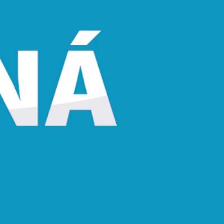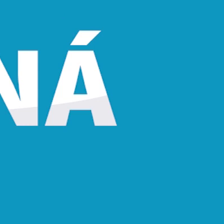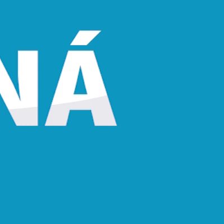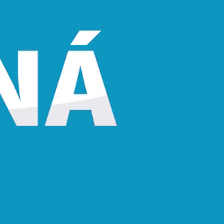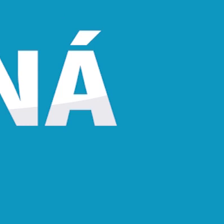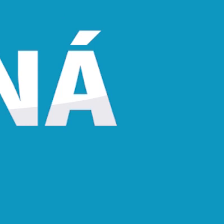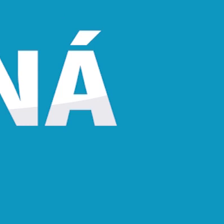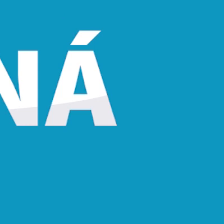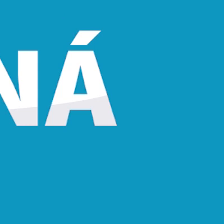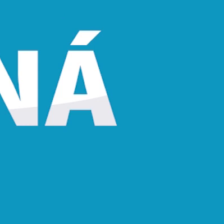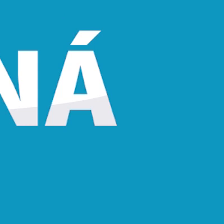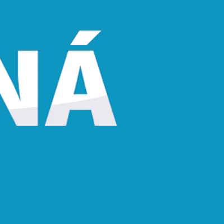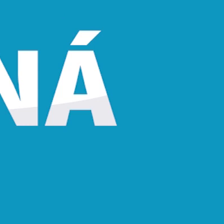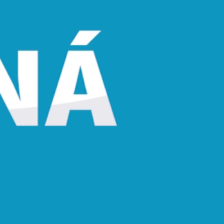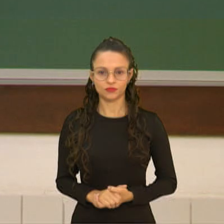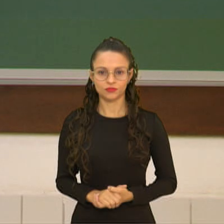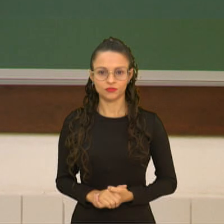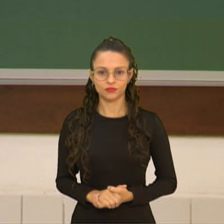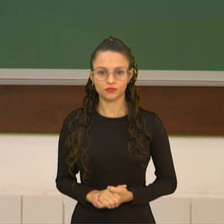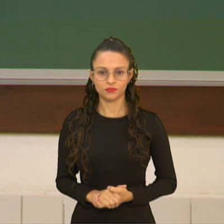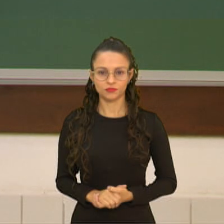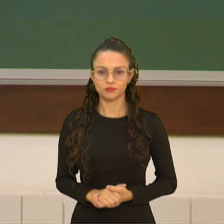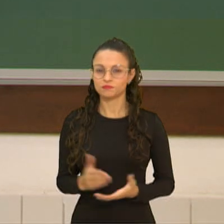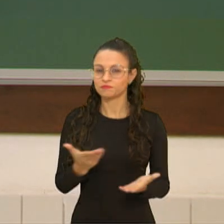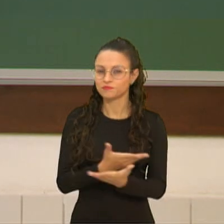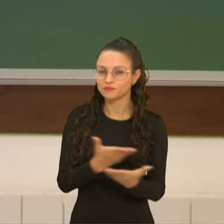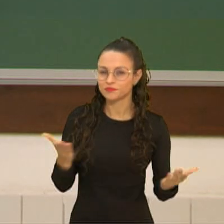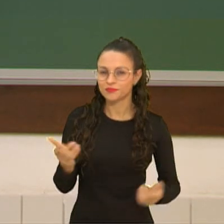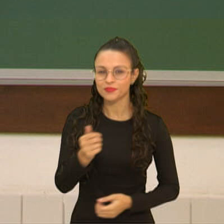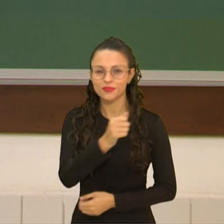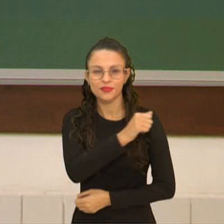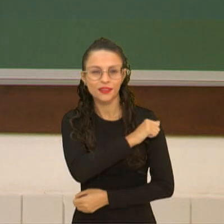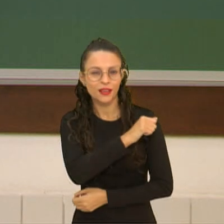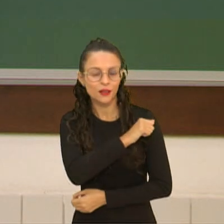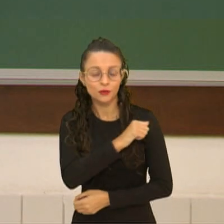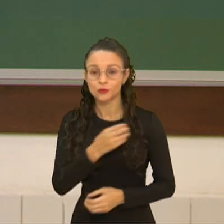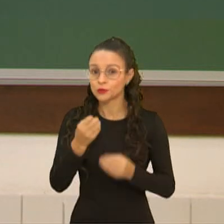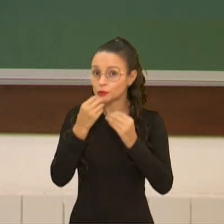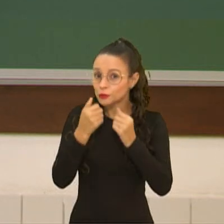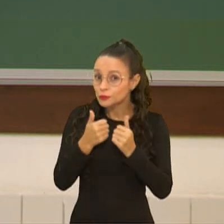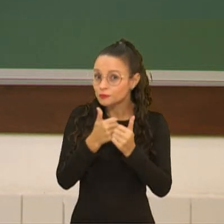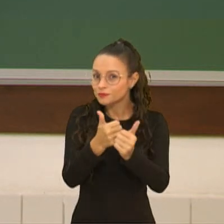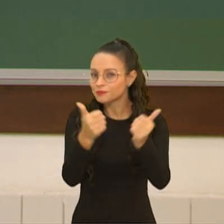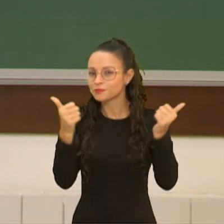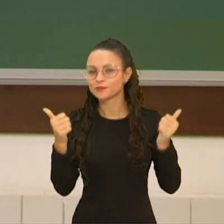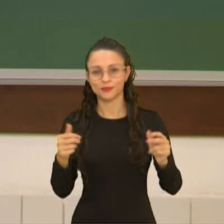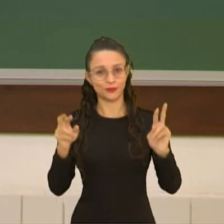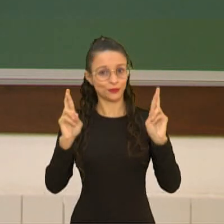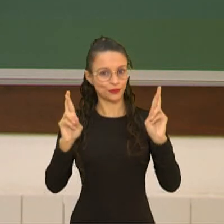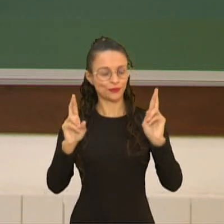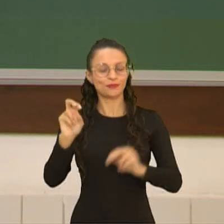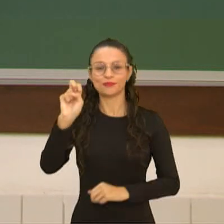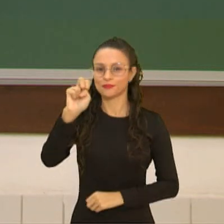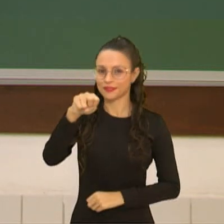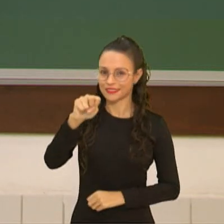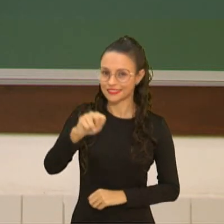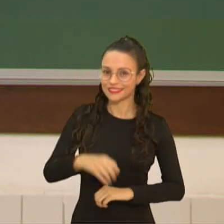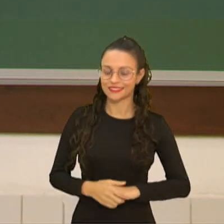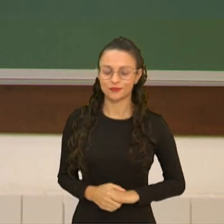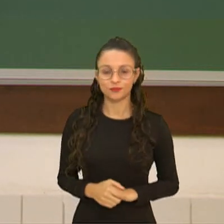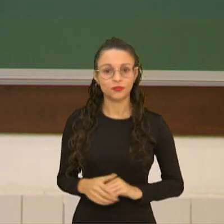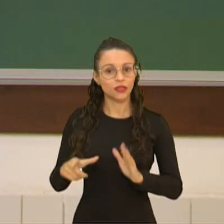vi oi e aí alunos e alunas tudo bem com vocês eu espero que sim